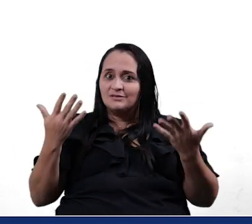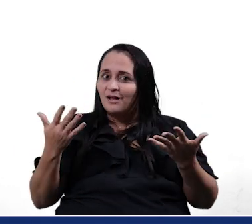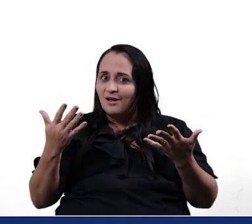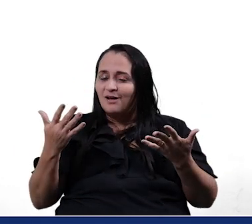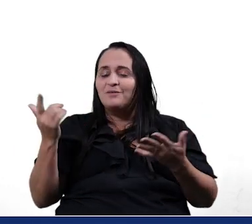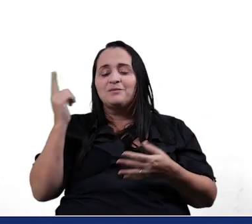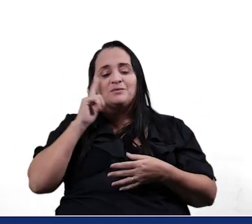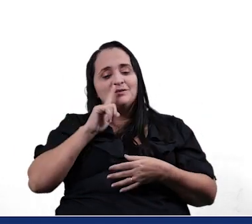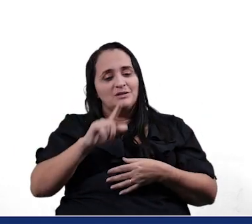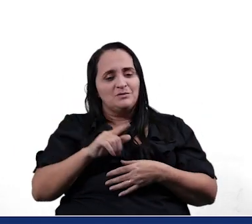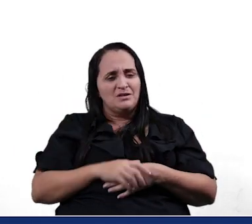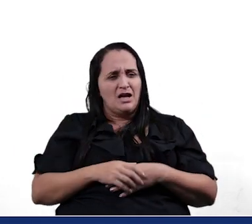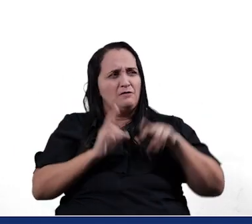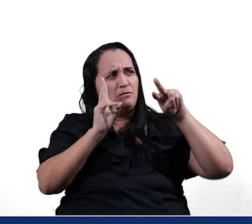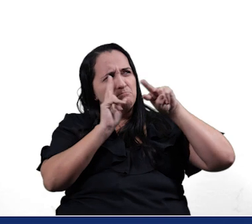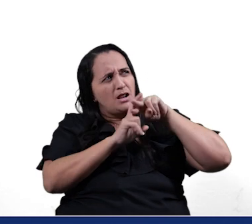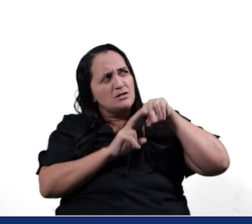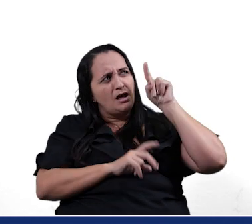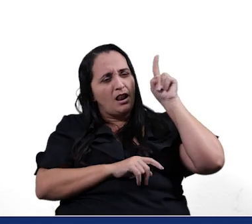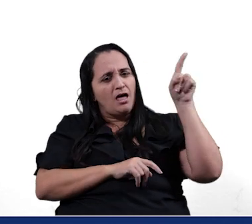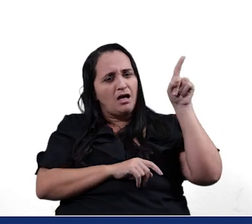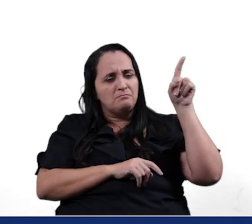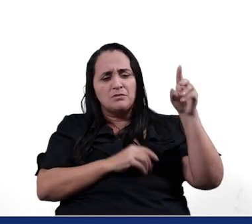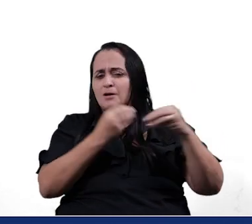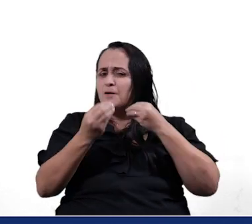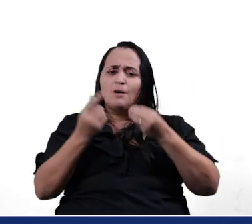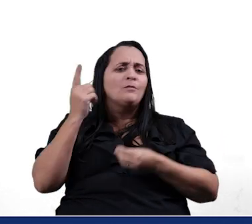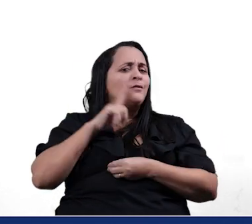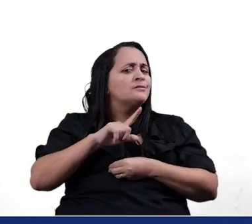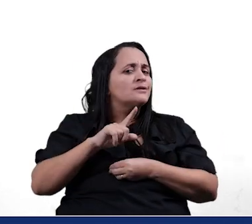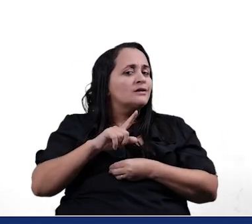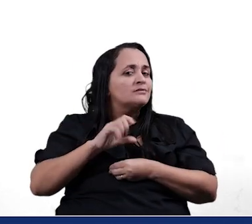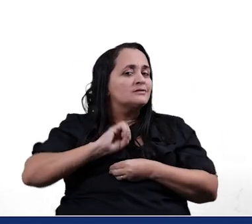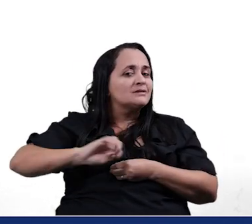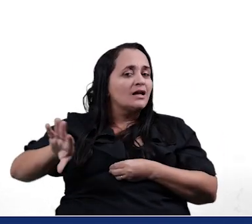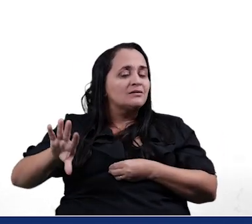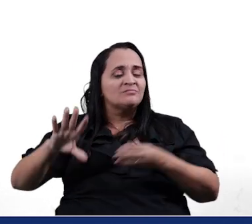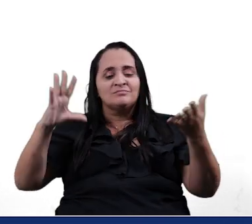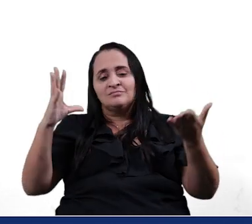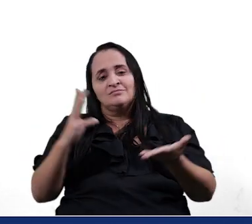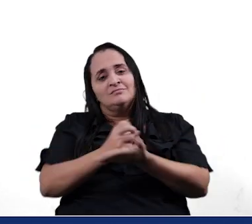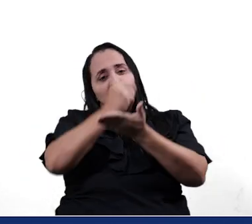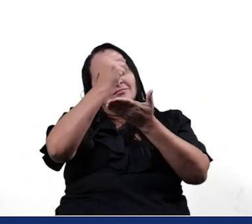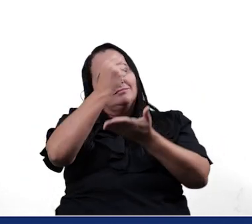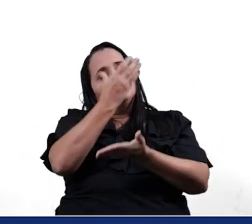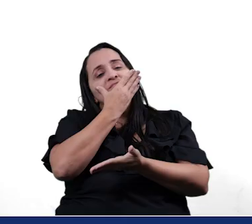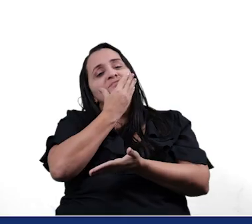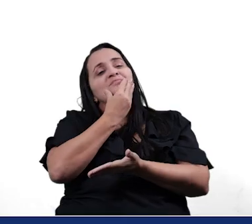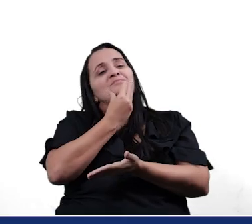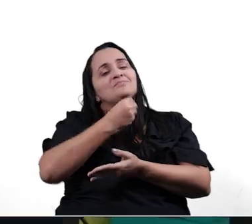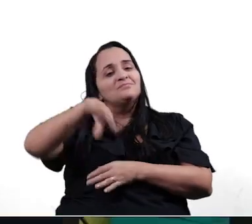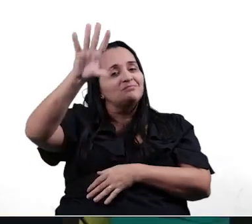isso acertou. E como ela consegue sair da torre? Ela foi salva por um